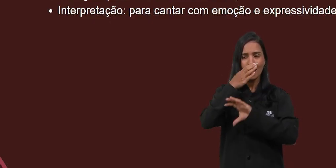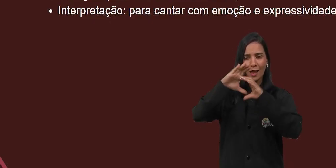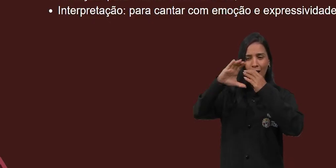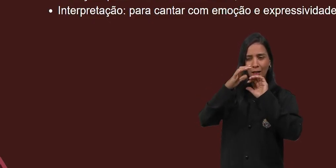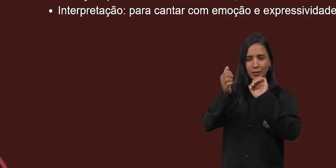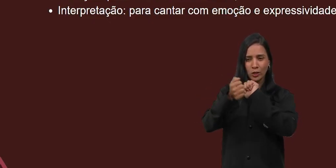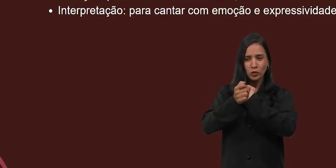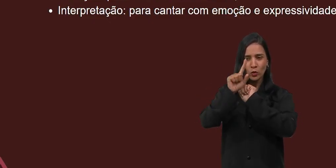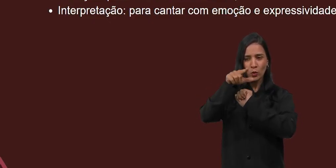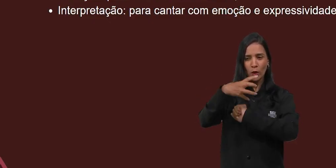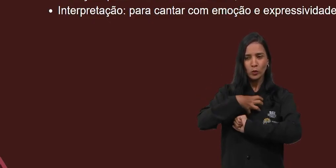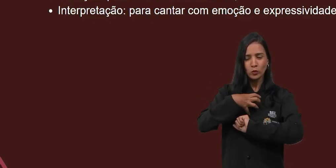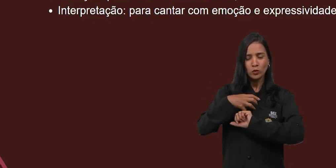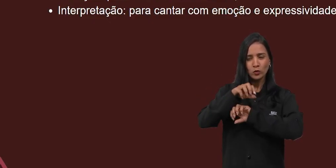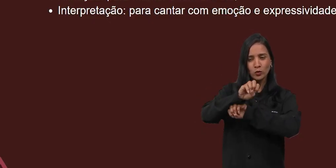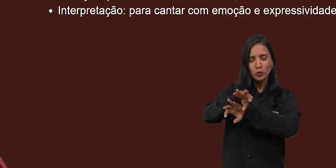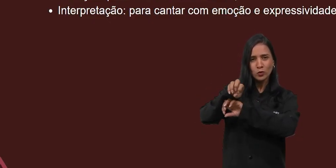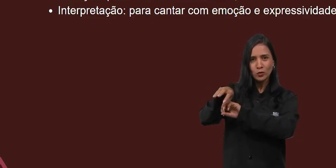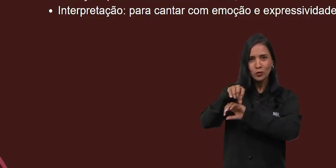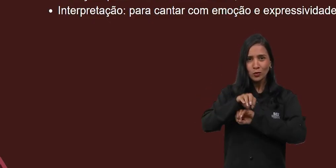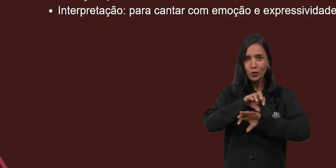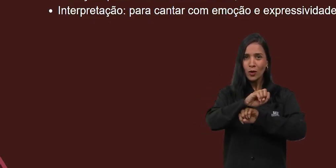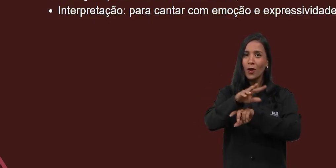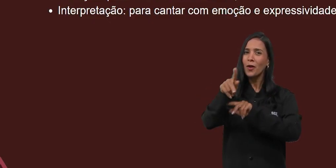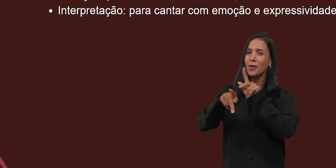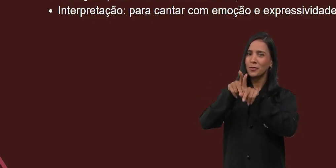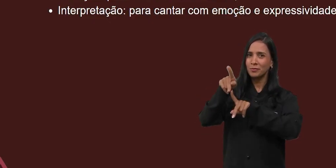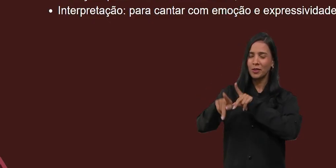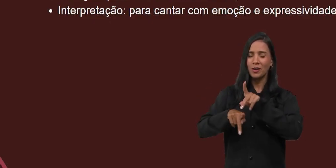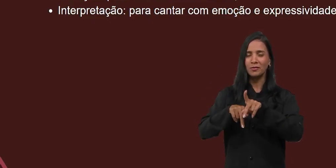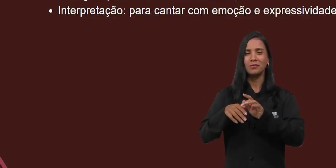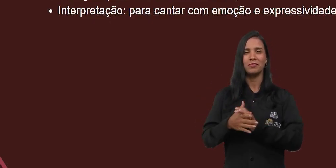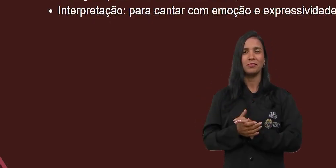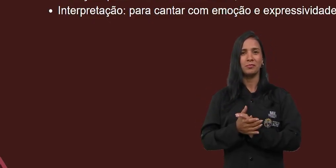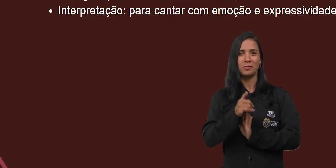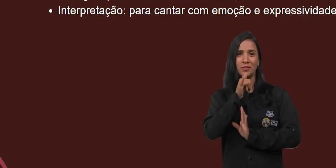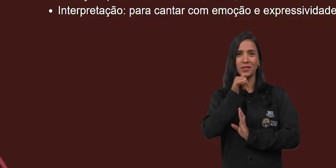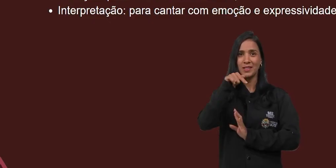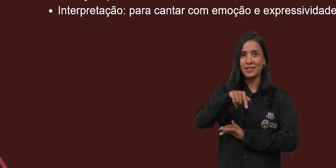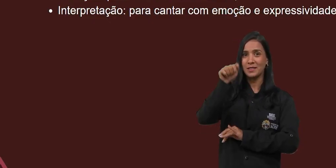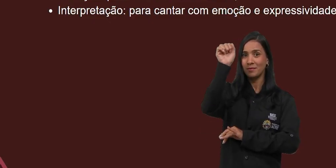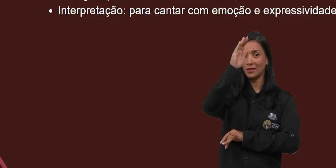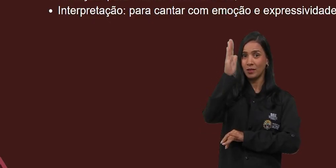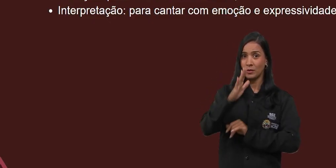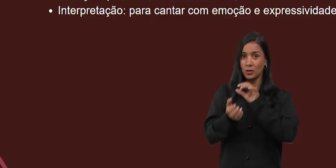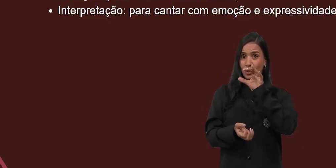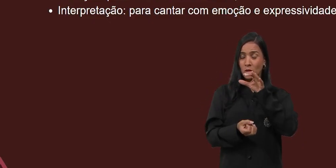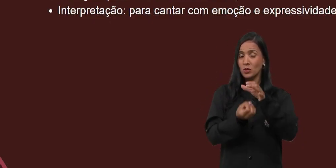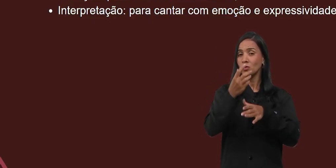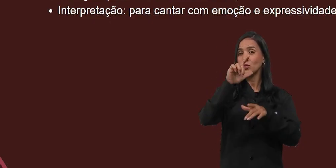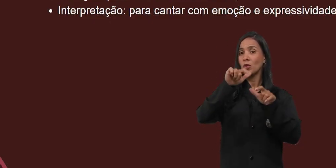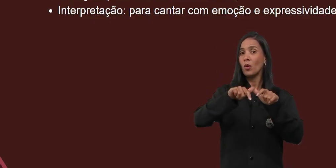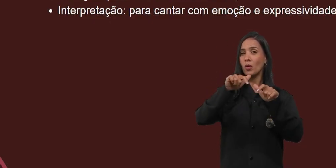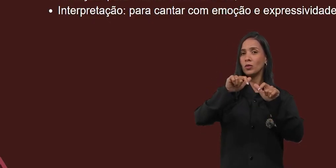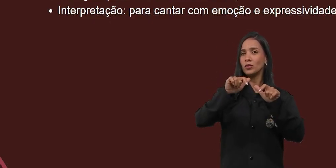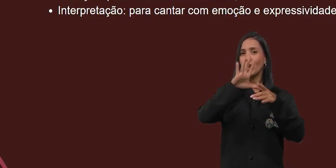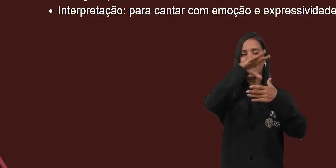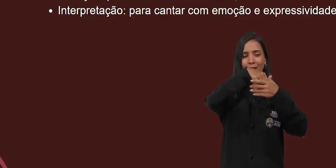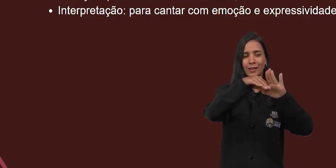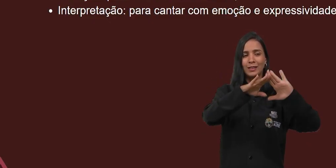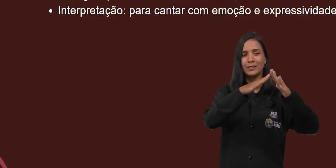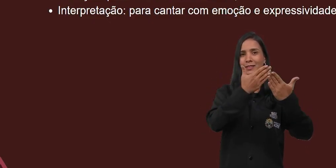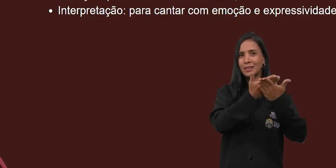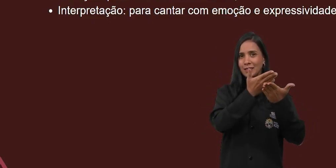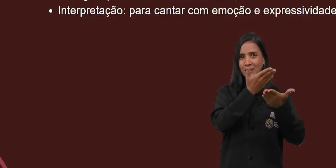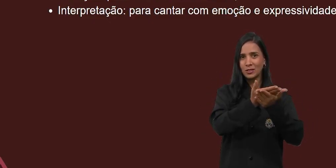povo. Então, aqui no Brasil, a orquestra sinfônica, por exemplo, ela surgiu a partir das próprias escolas, dentro das escolas,